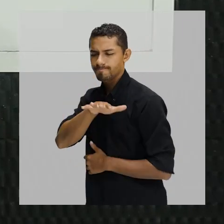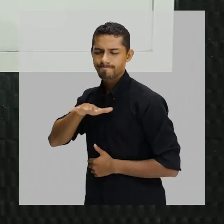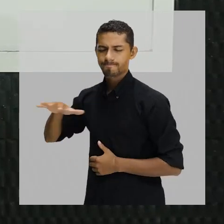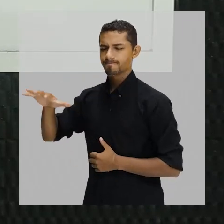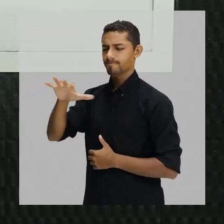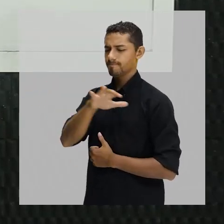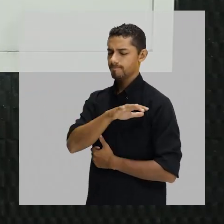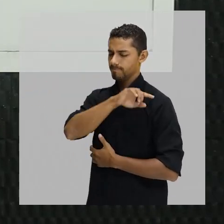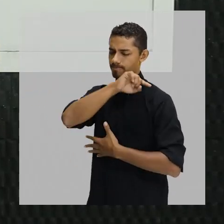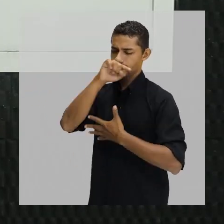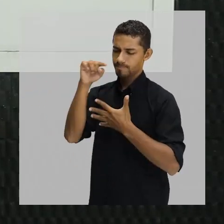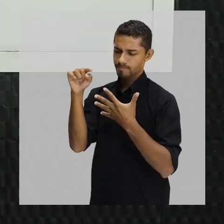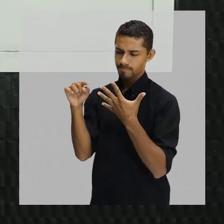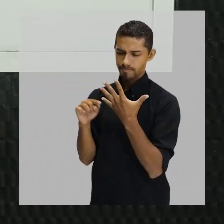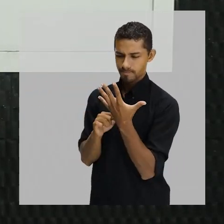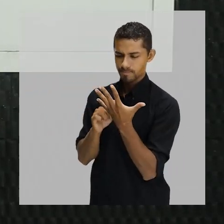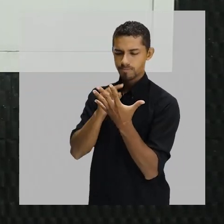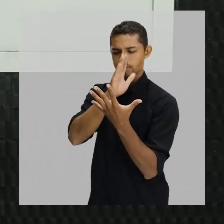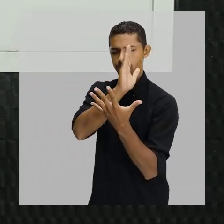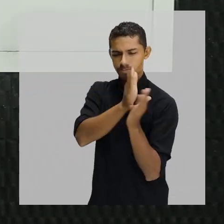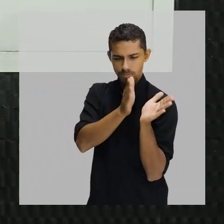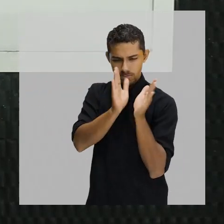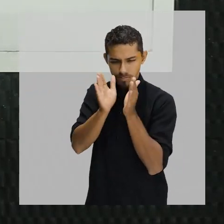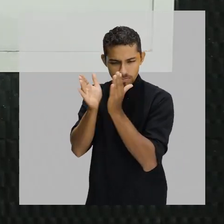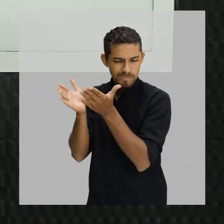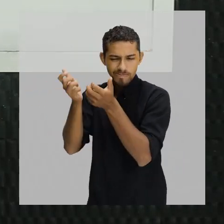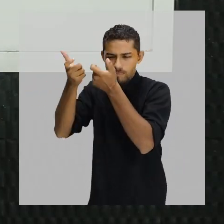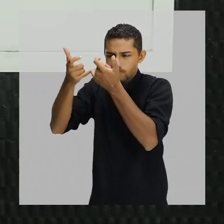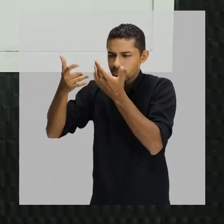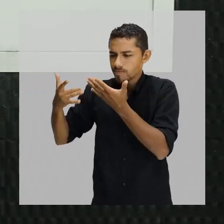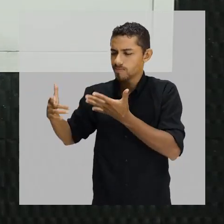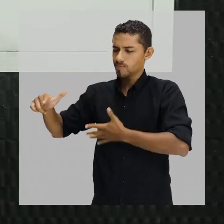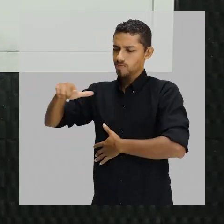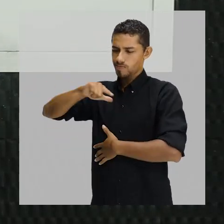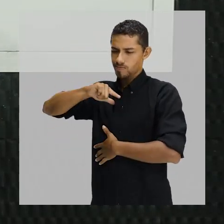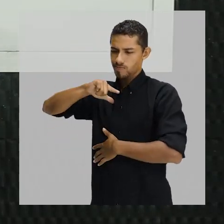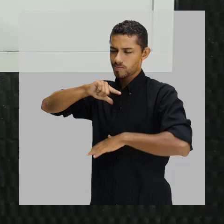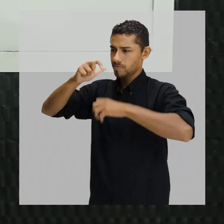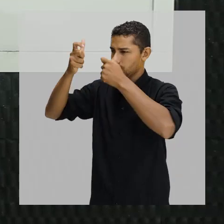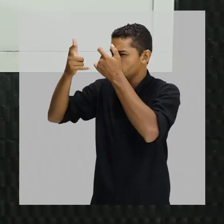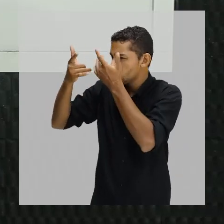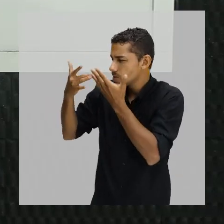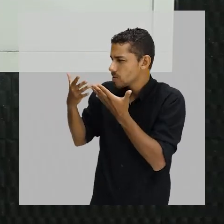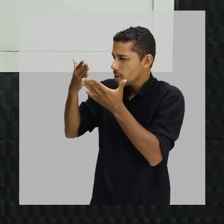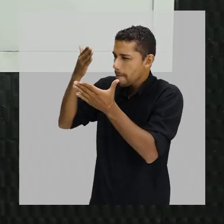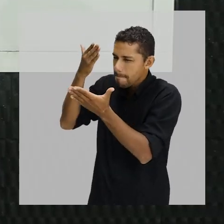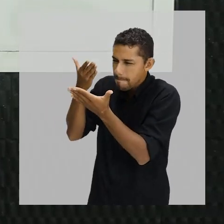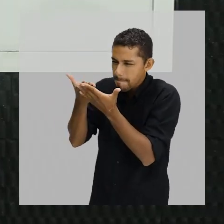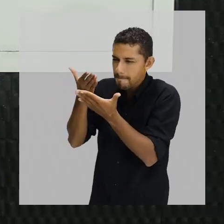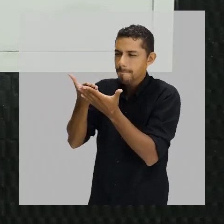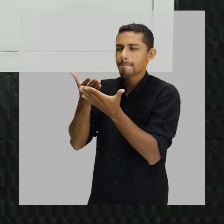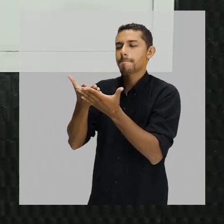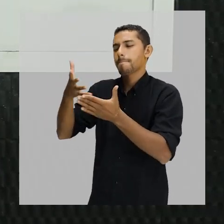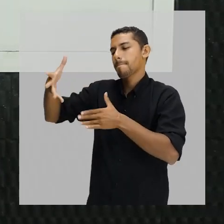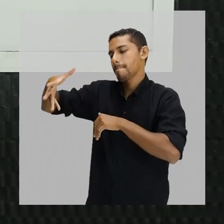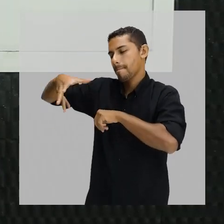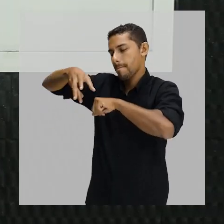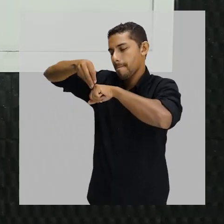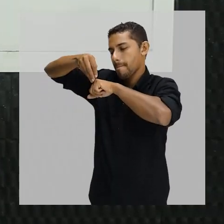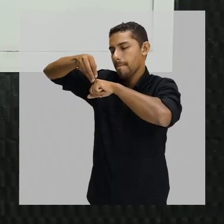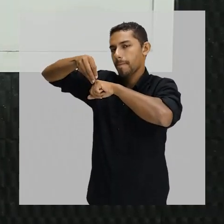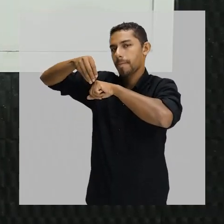é dividida em várias áreas, tá? Mas existe uma área específica para estudar o conhecimento em